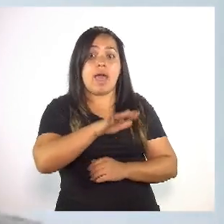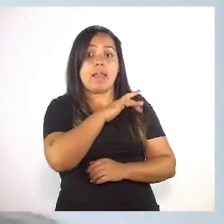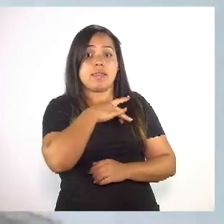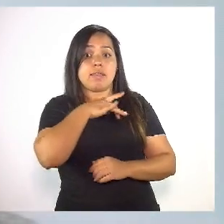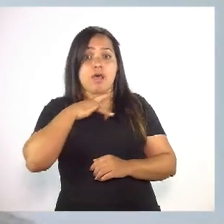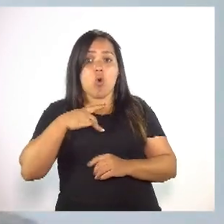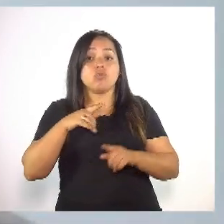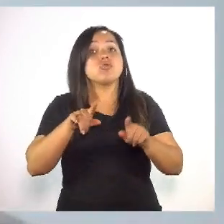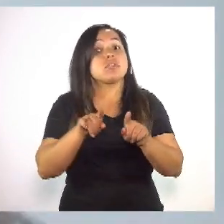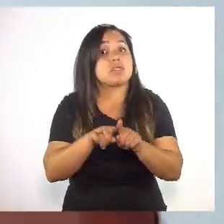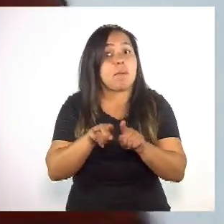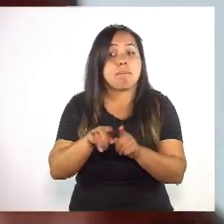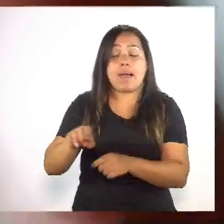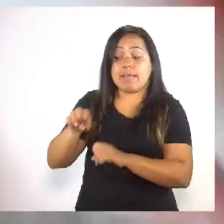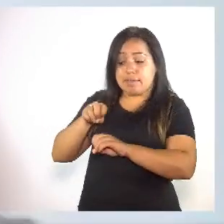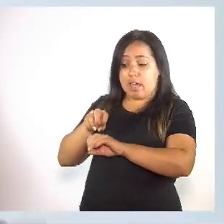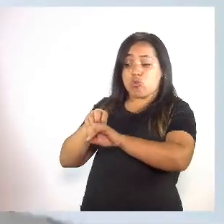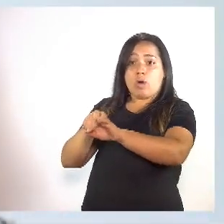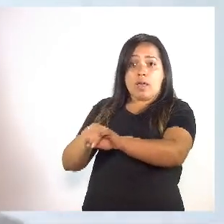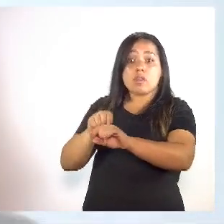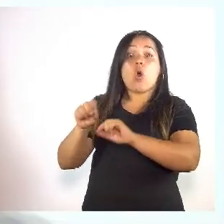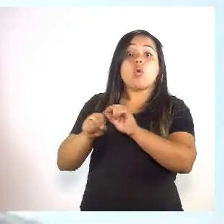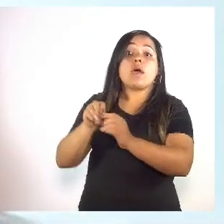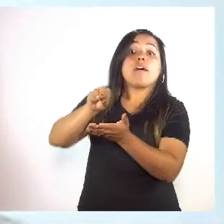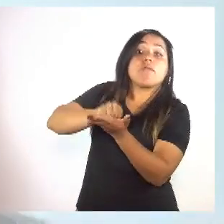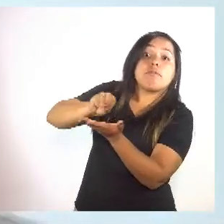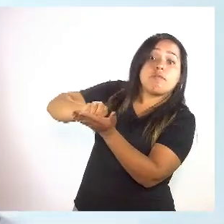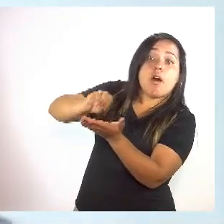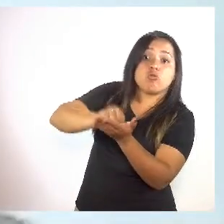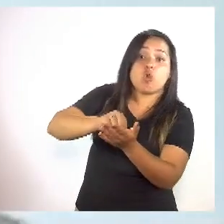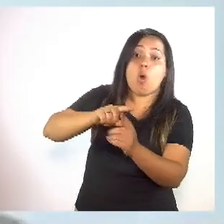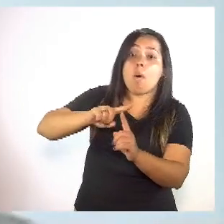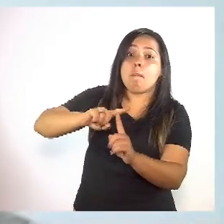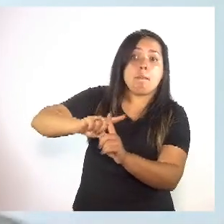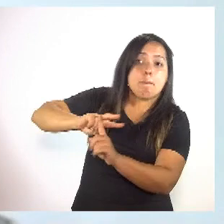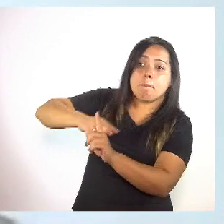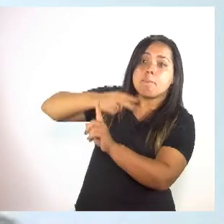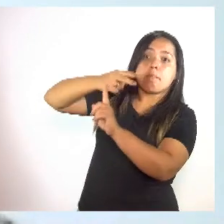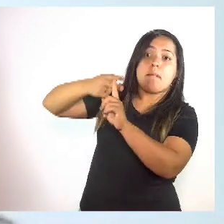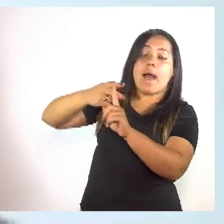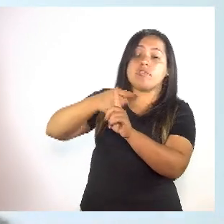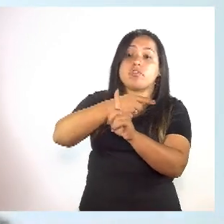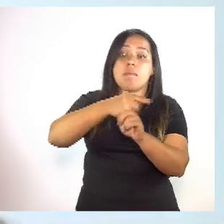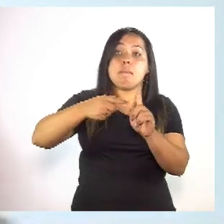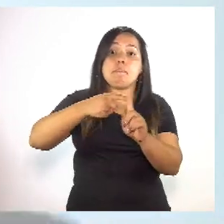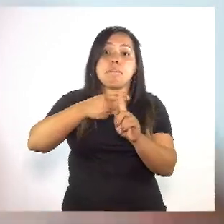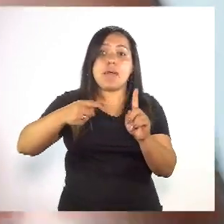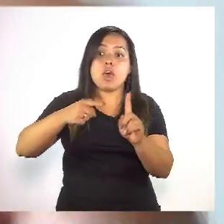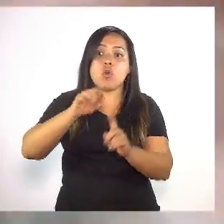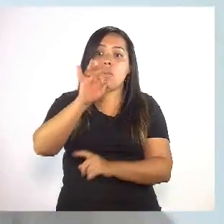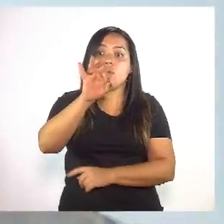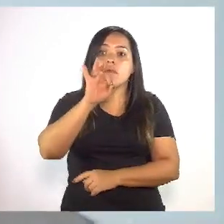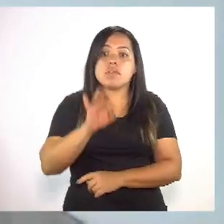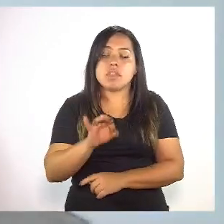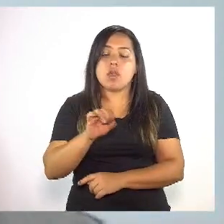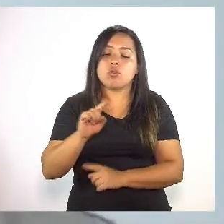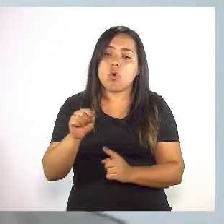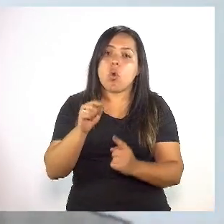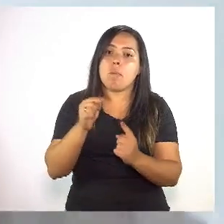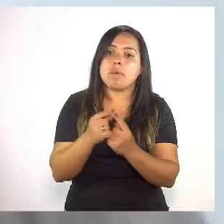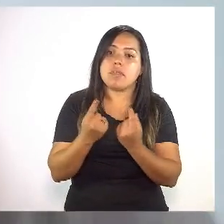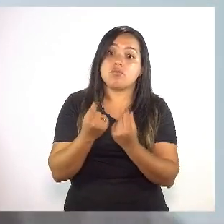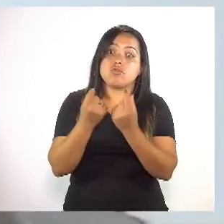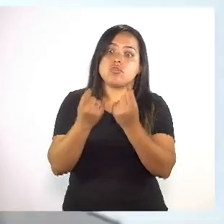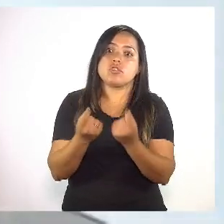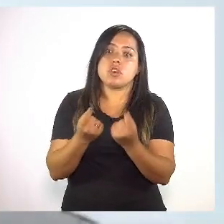também, porque na educação faltou mais de 0,5% dos 25% constitucionais. E, de novo,